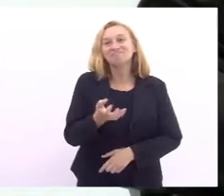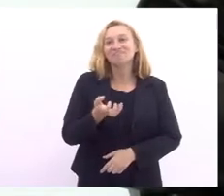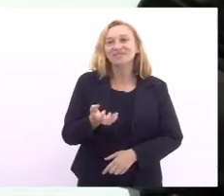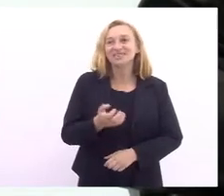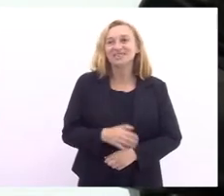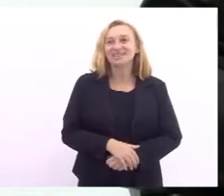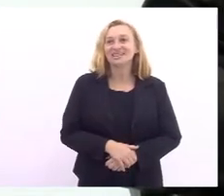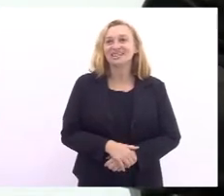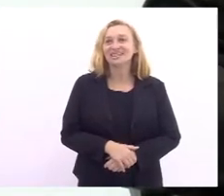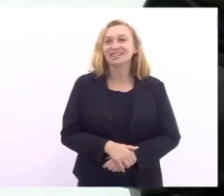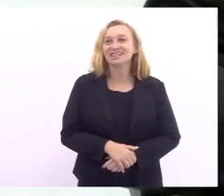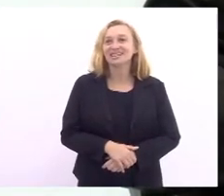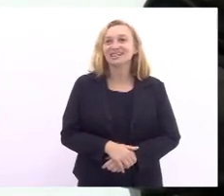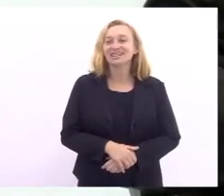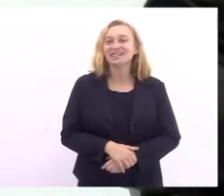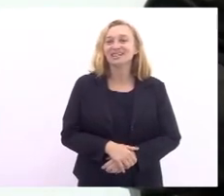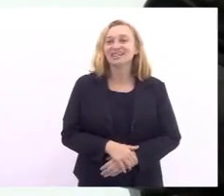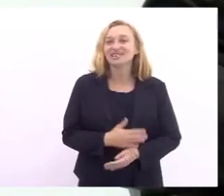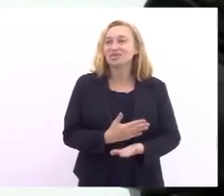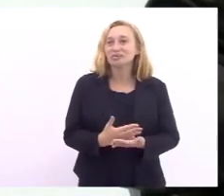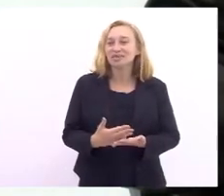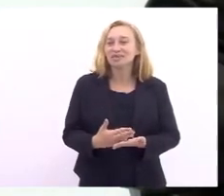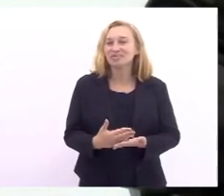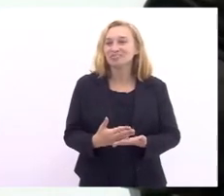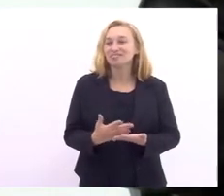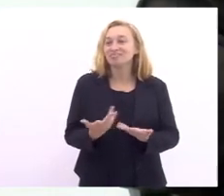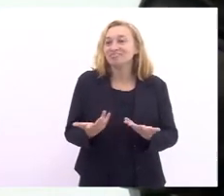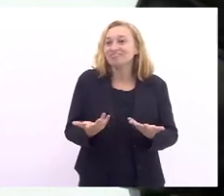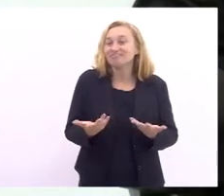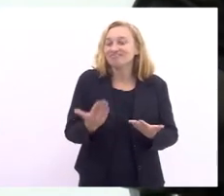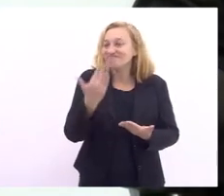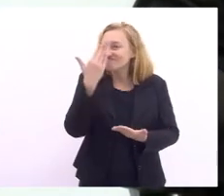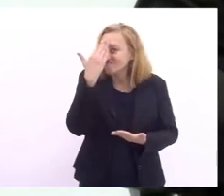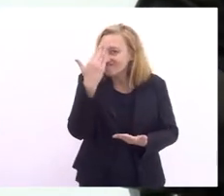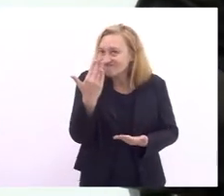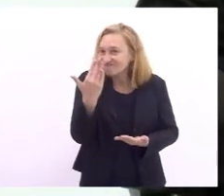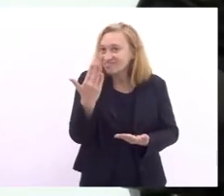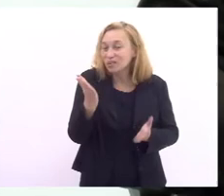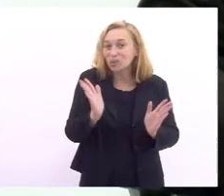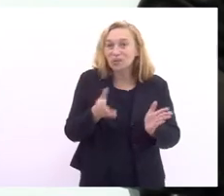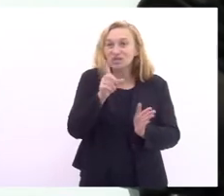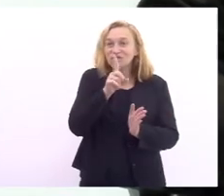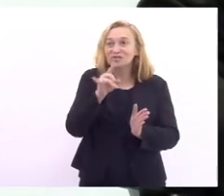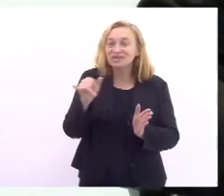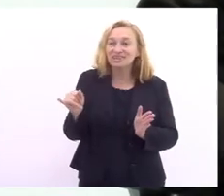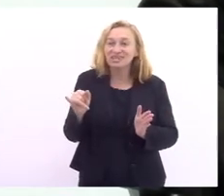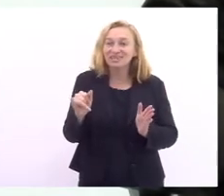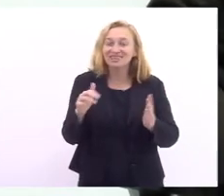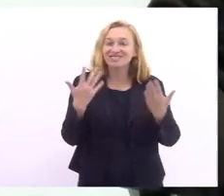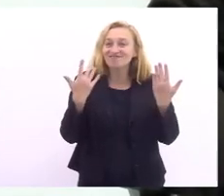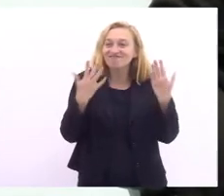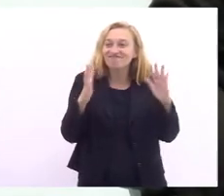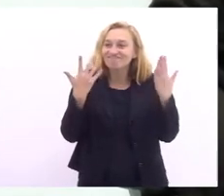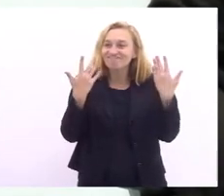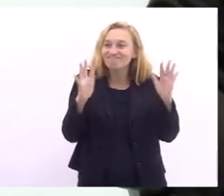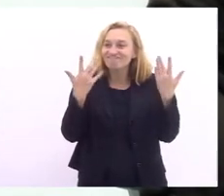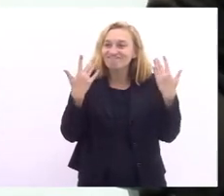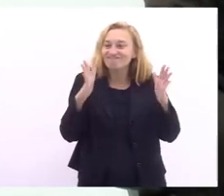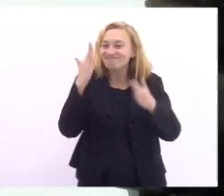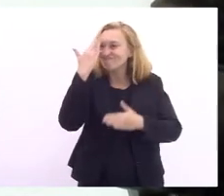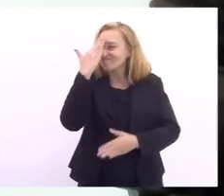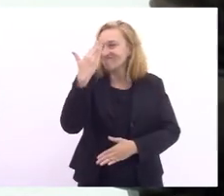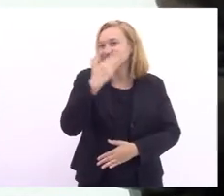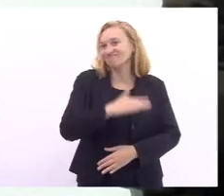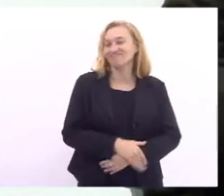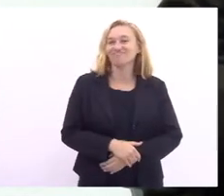queria começar e não poder deixar de ser começar agradecendo porque hoje é um dia de celebração e de